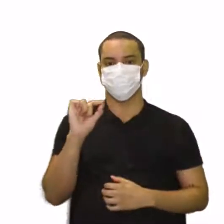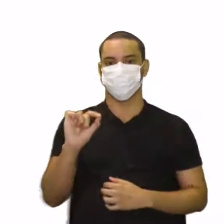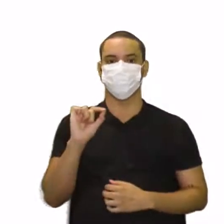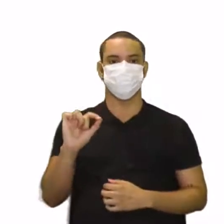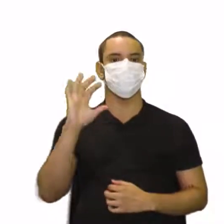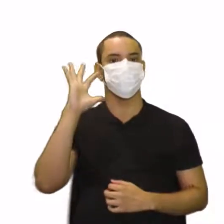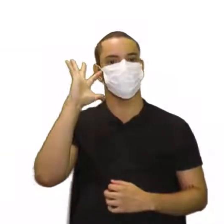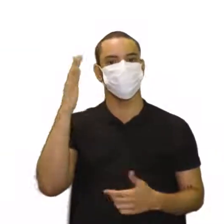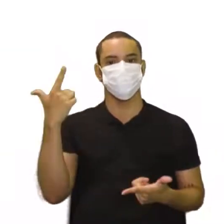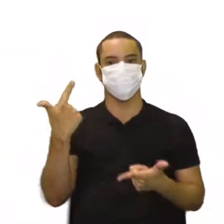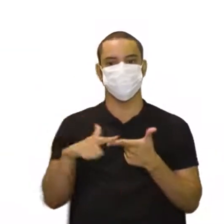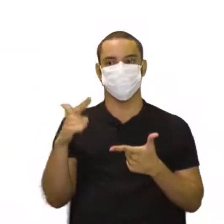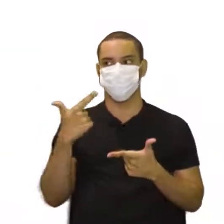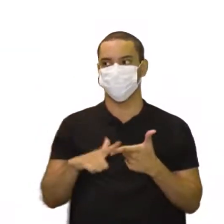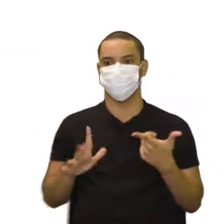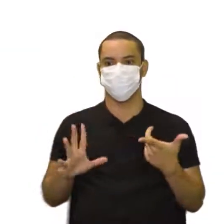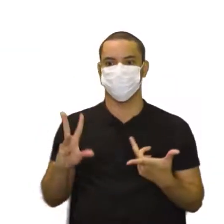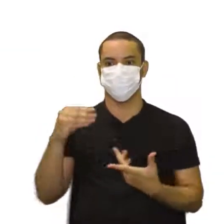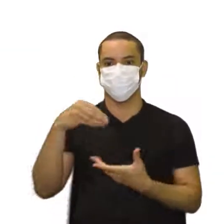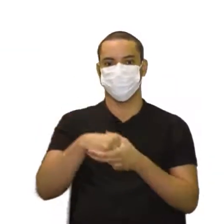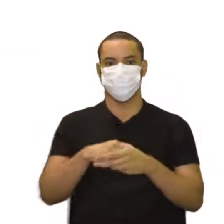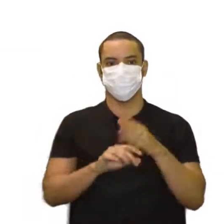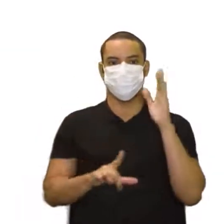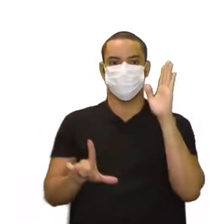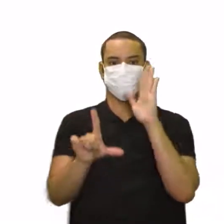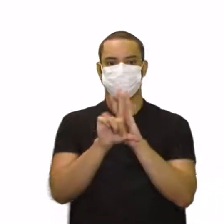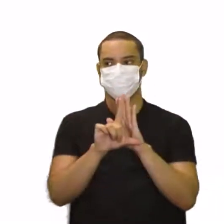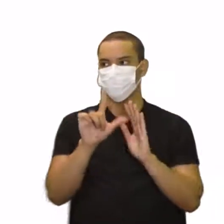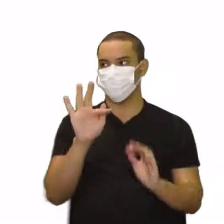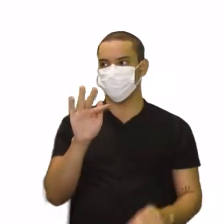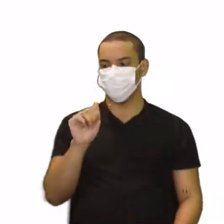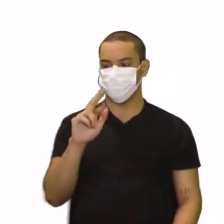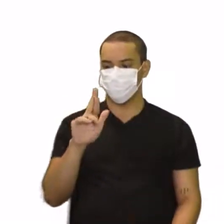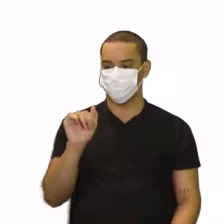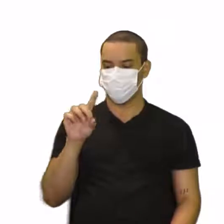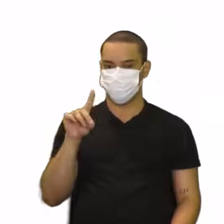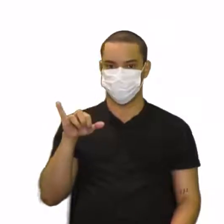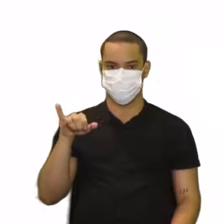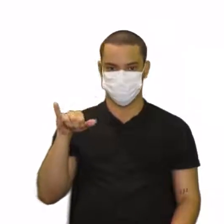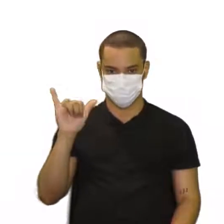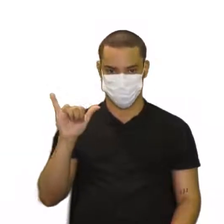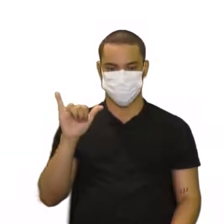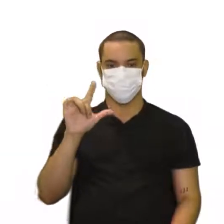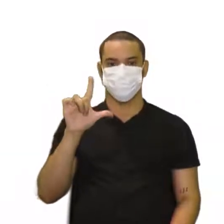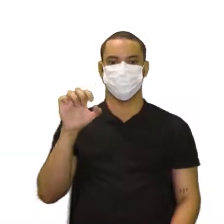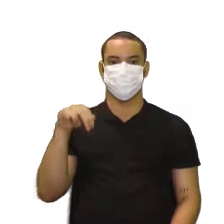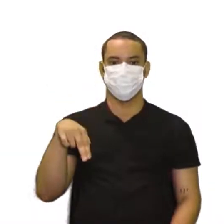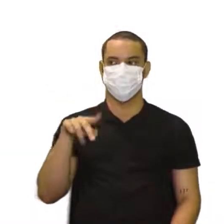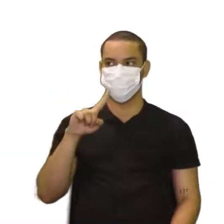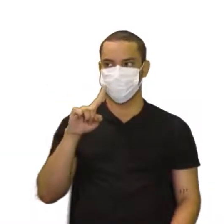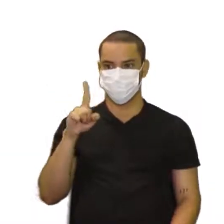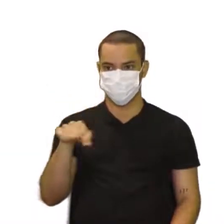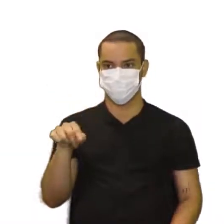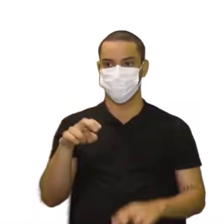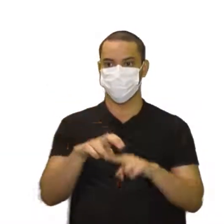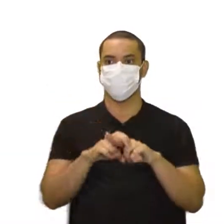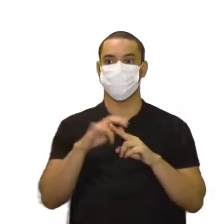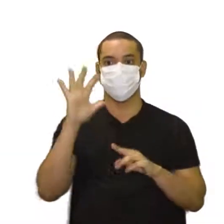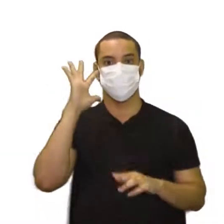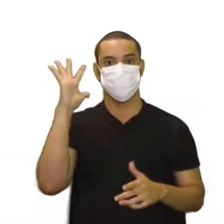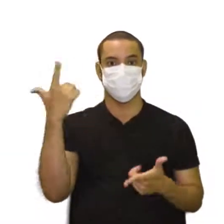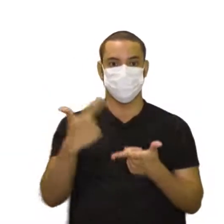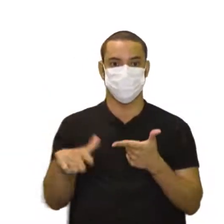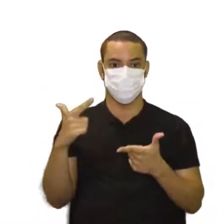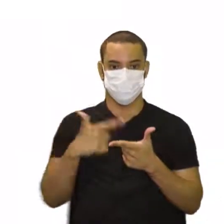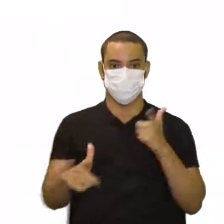resolver problemas que envolvam as leis de Faraday e Lenz, ok? Então aqui, resolver problemas que